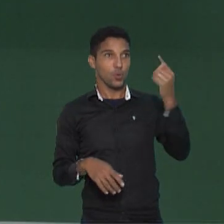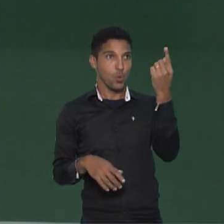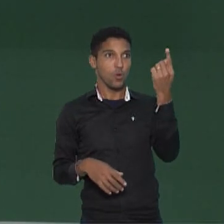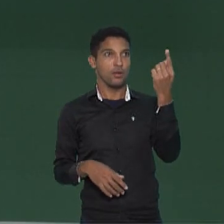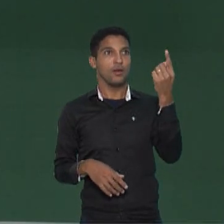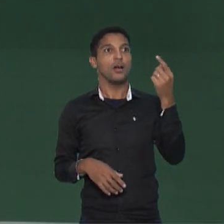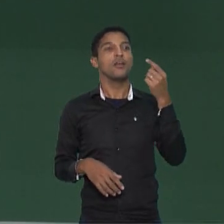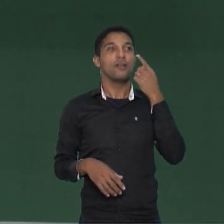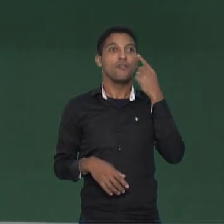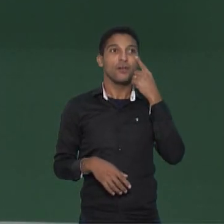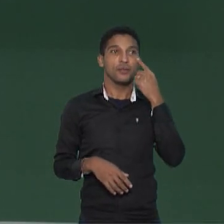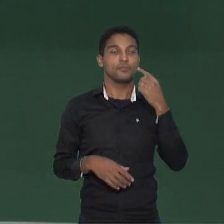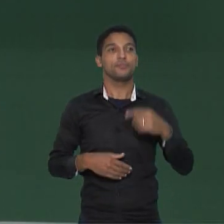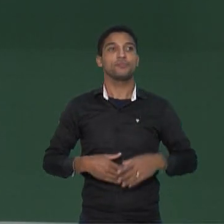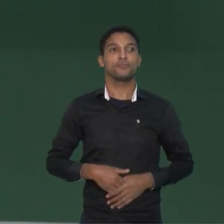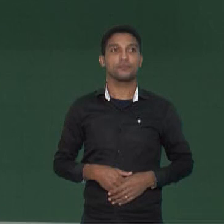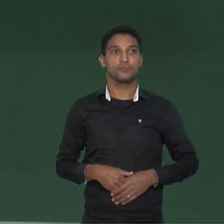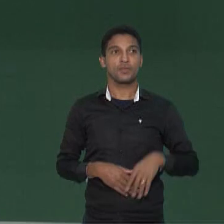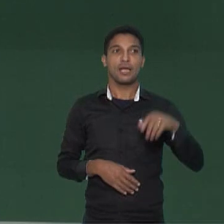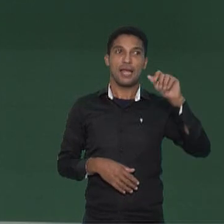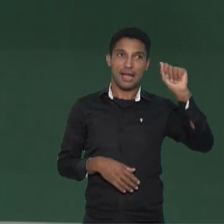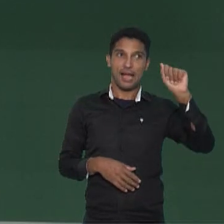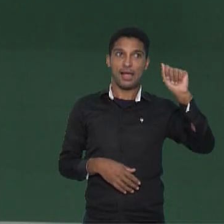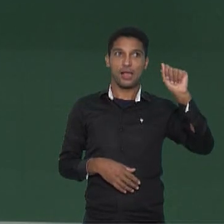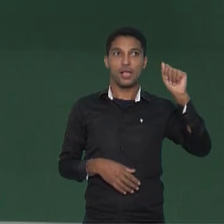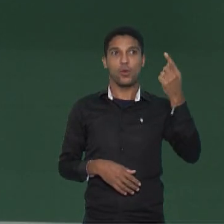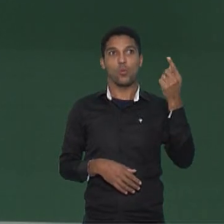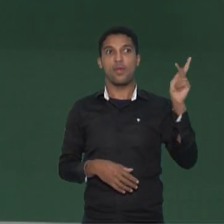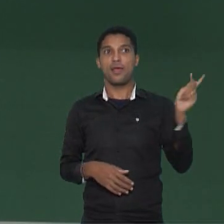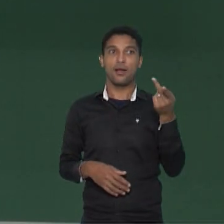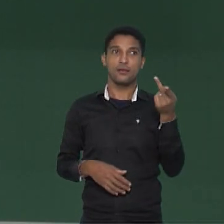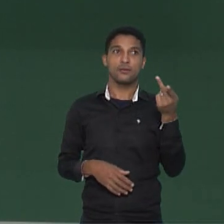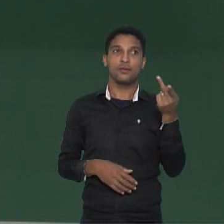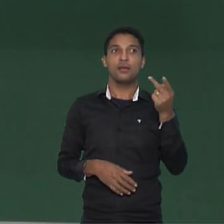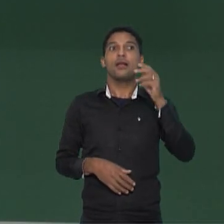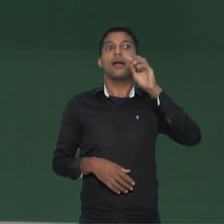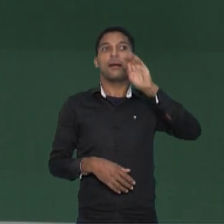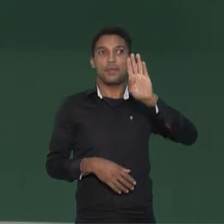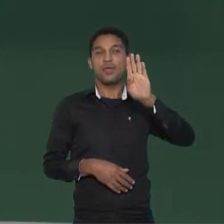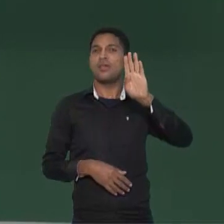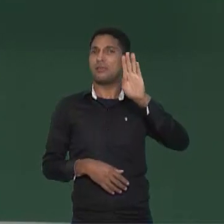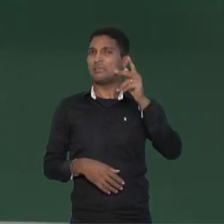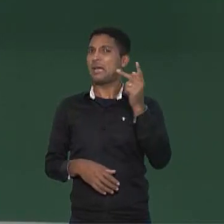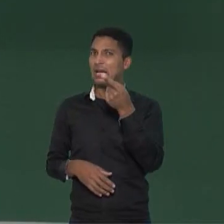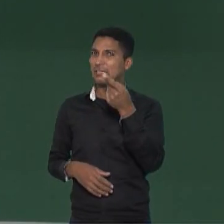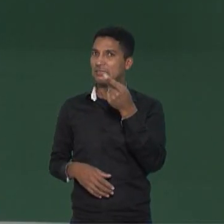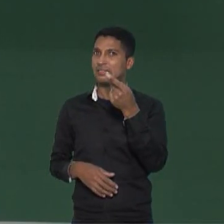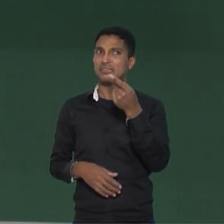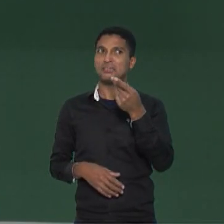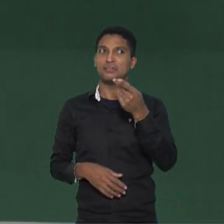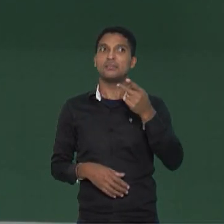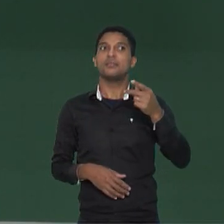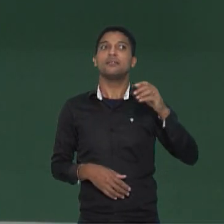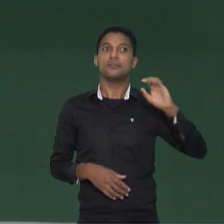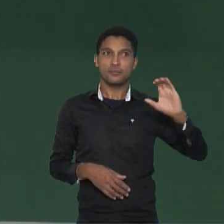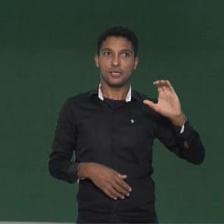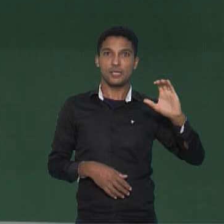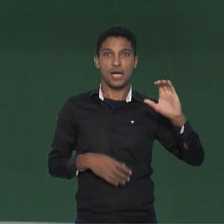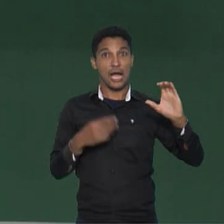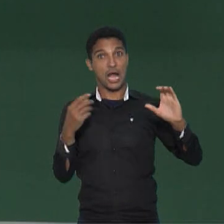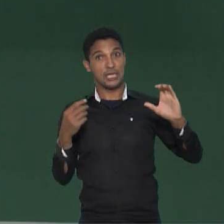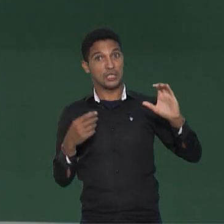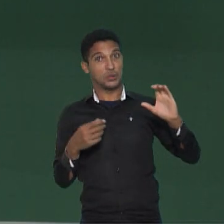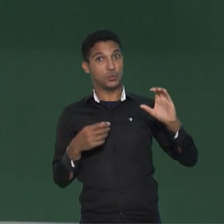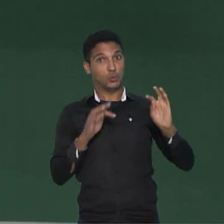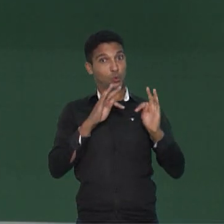Então, letra A 1 está errada, letra B, a 2 está errada e letra C, as duas estão corretas,